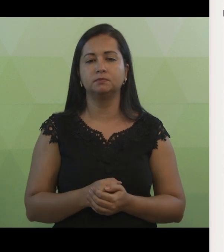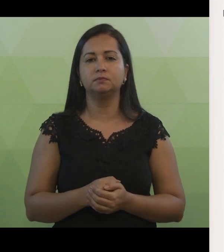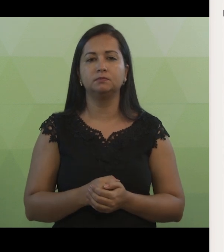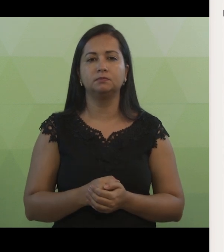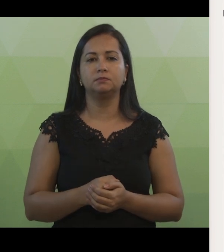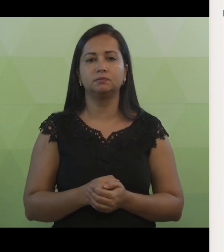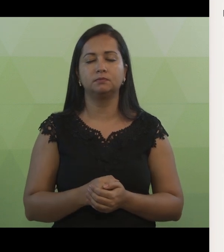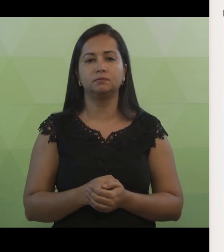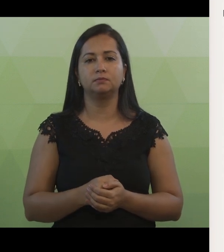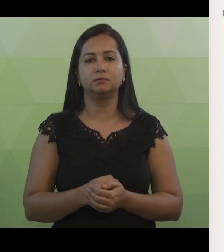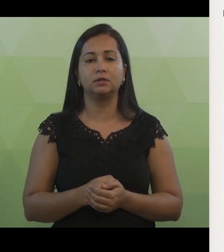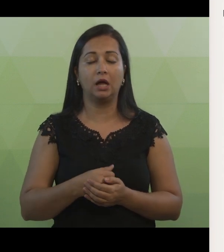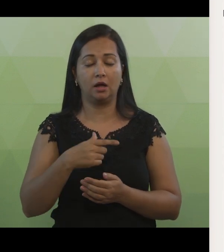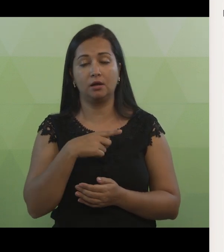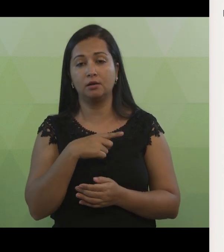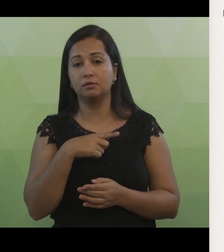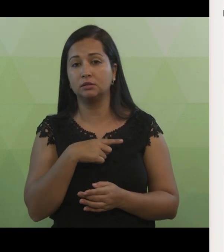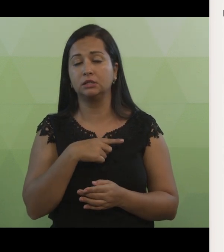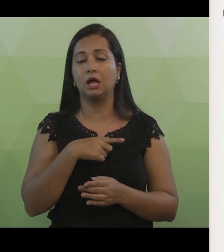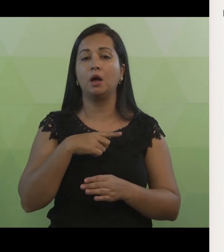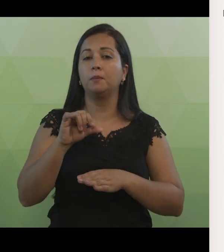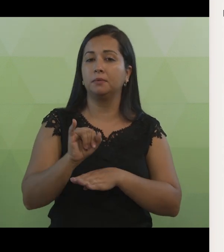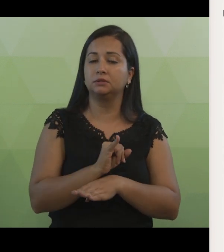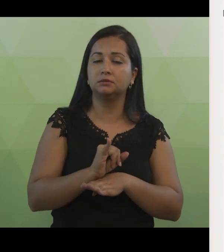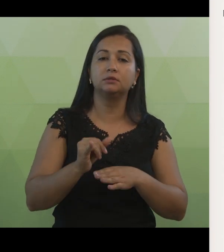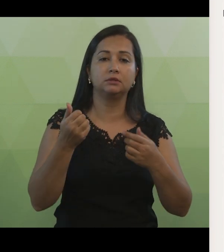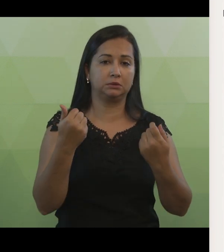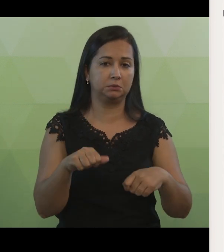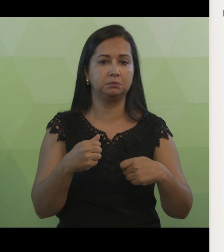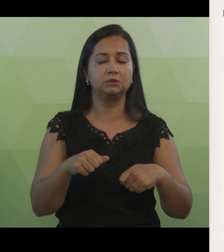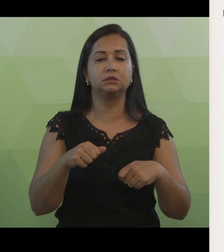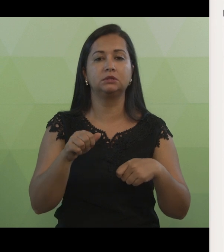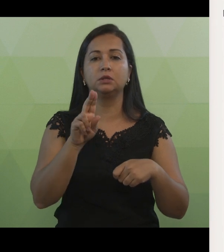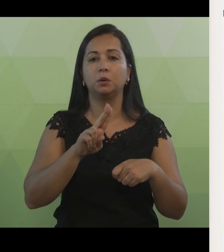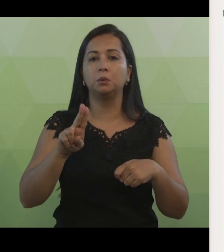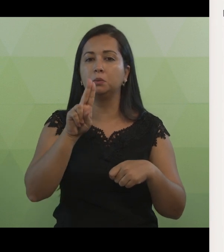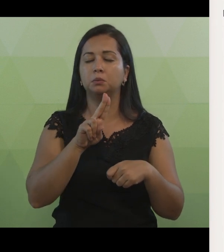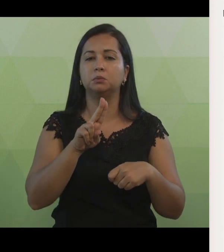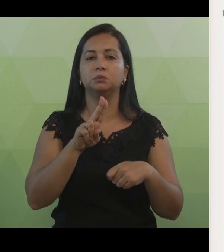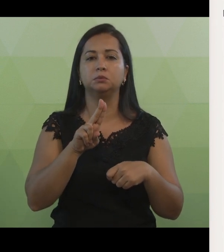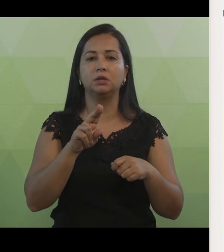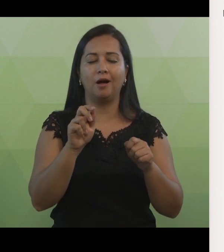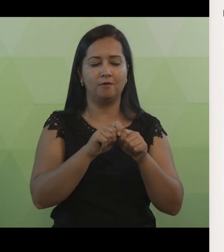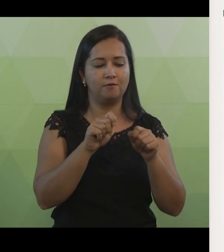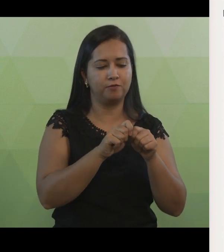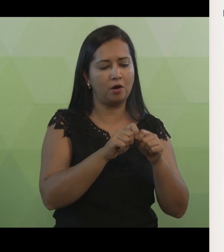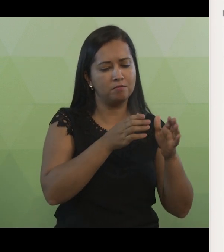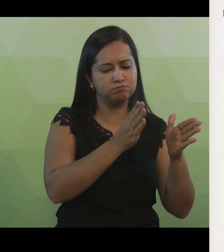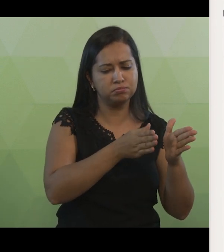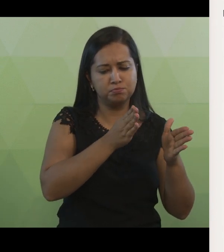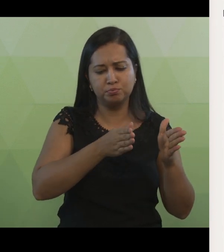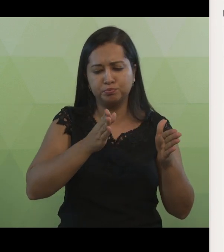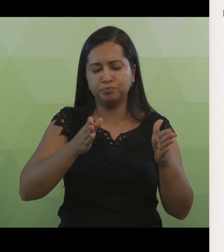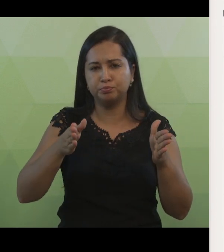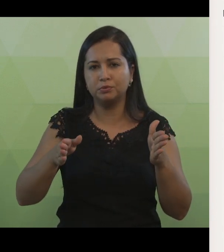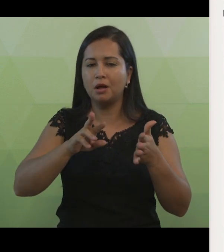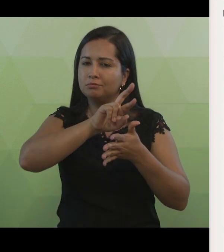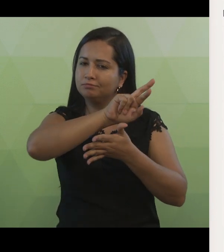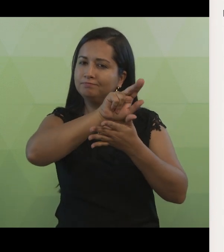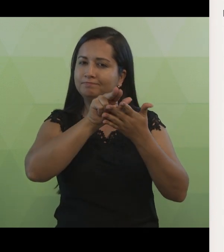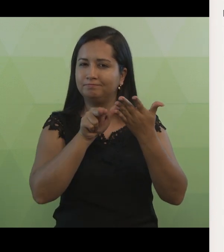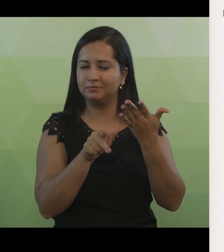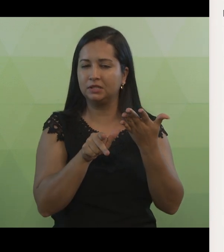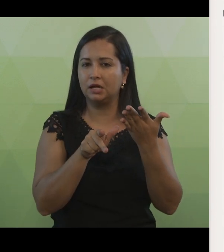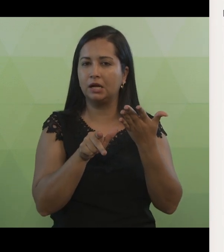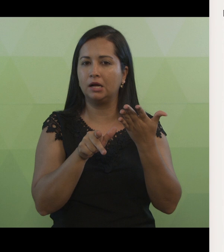a adoção de alguns padrões de projeto, de desenvolvimento ágil, chega o XP, o Scrum, alguma outra gerência